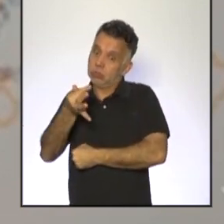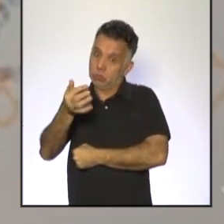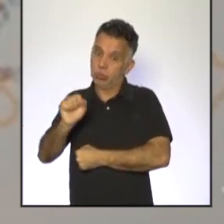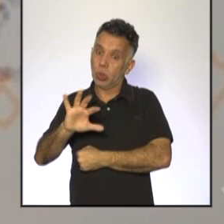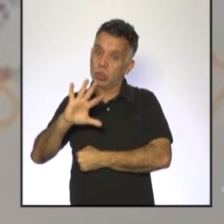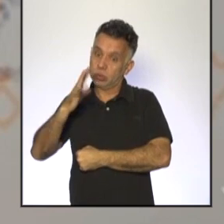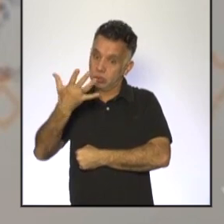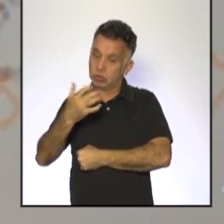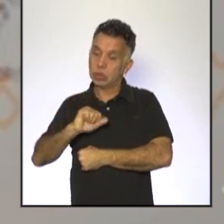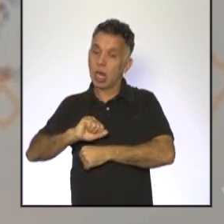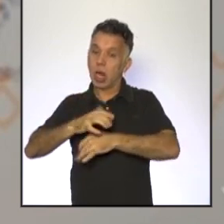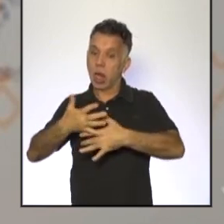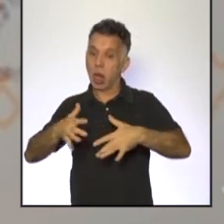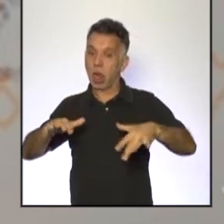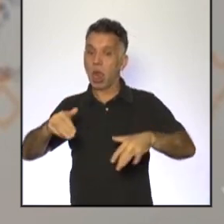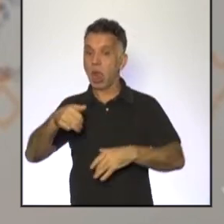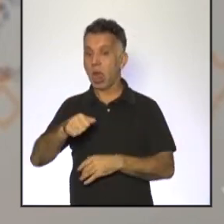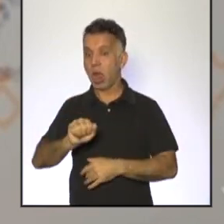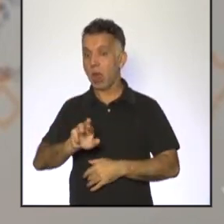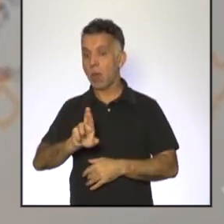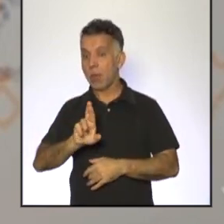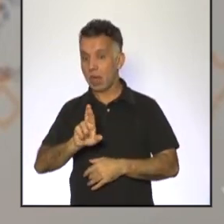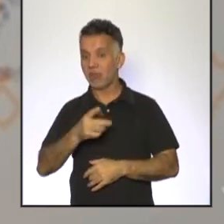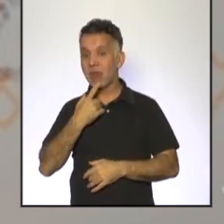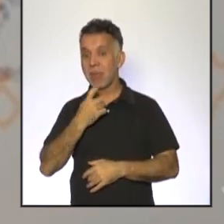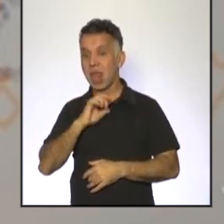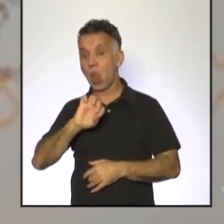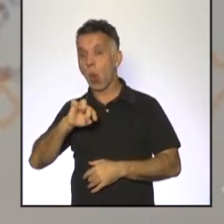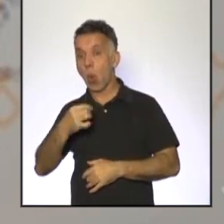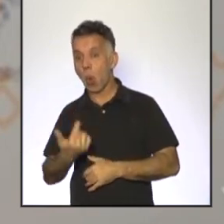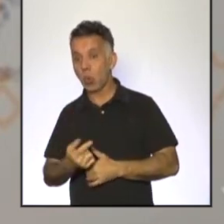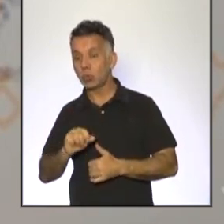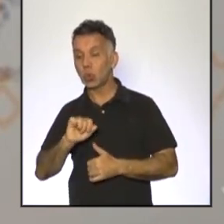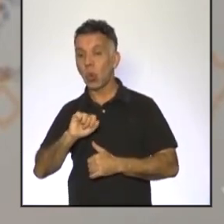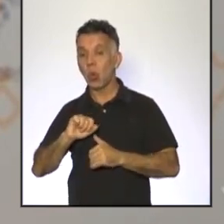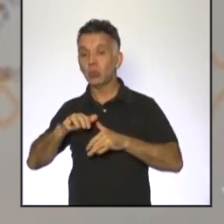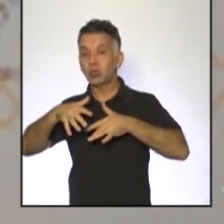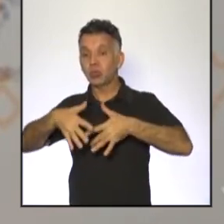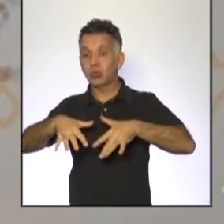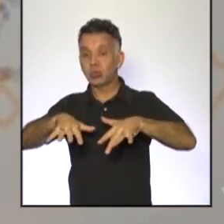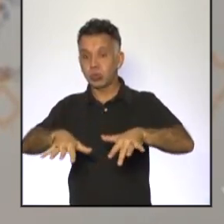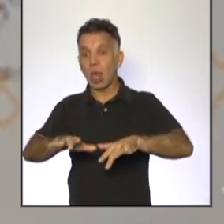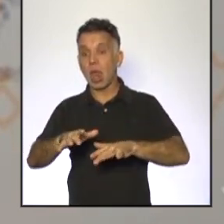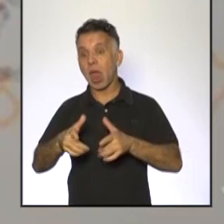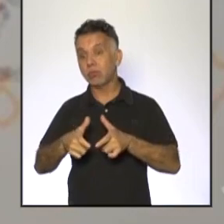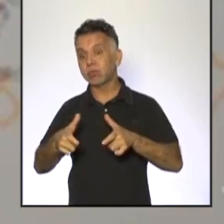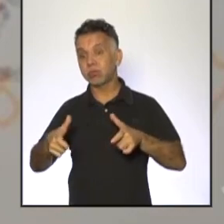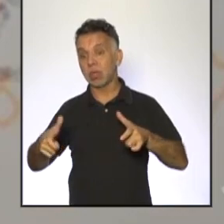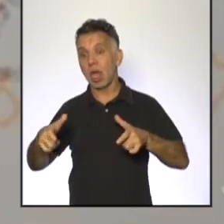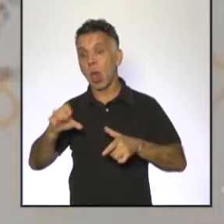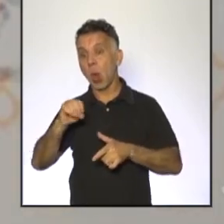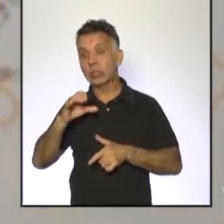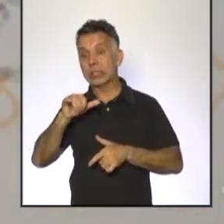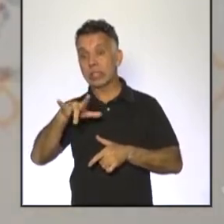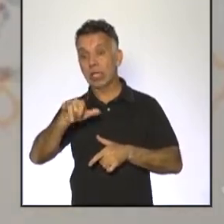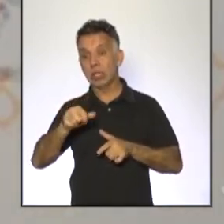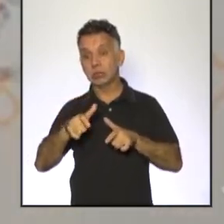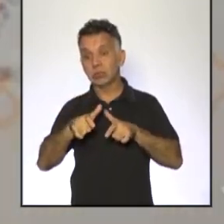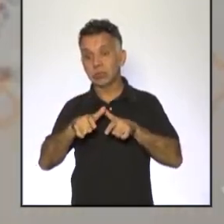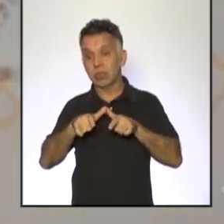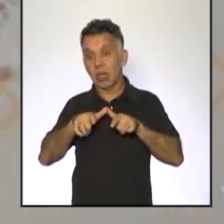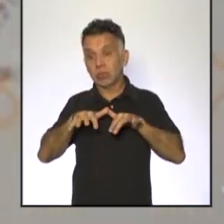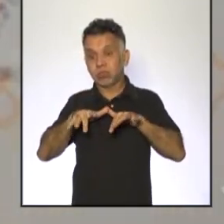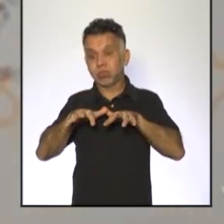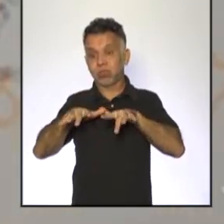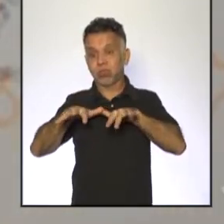Vermelho, futuramente, vai virar isso aqui, o Oceano Atlântico. E o Oceano Atlântico continua se expandindo? Continua. Significa que se